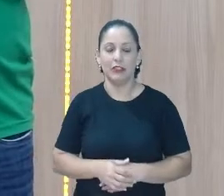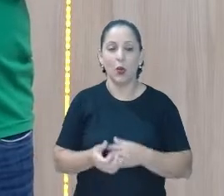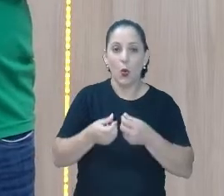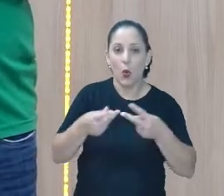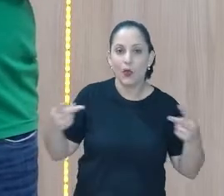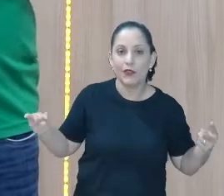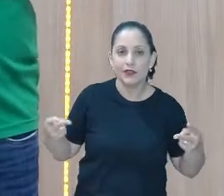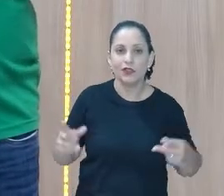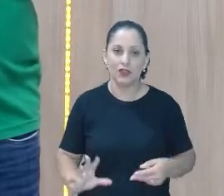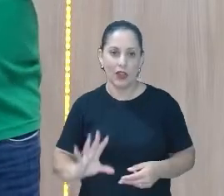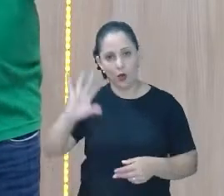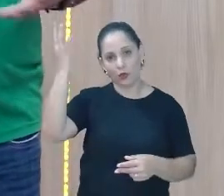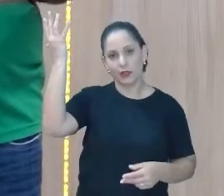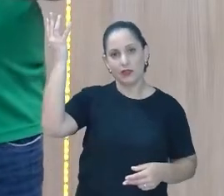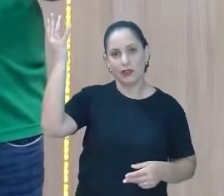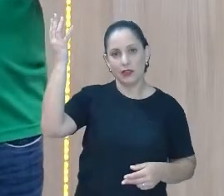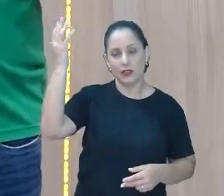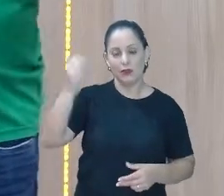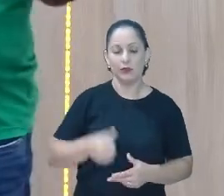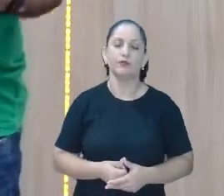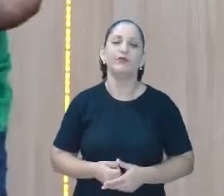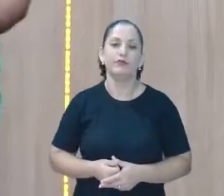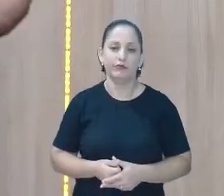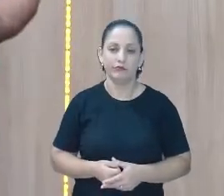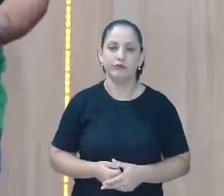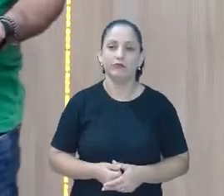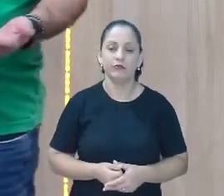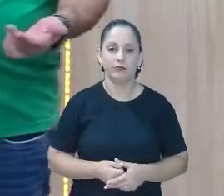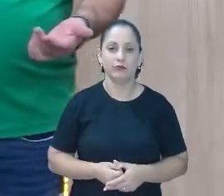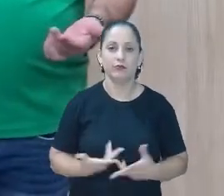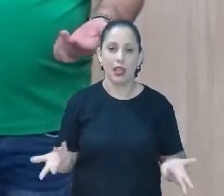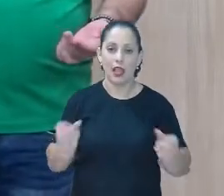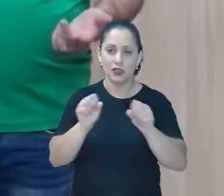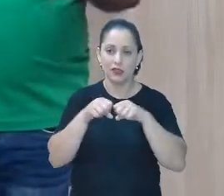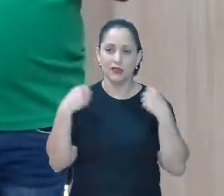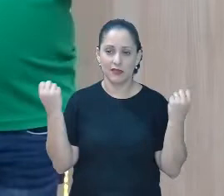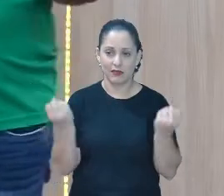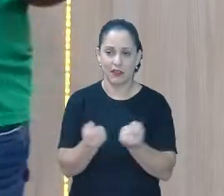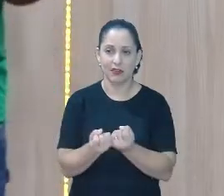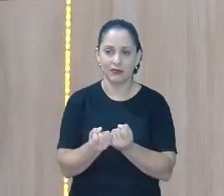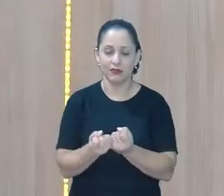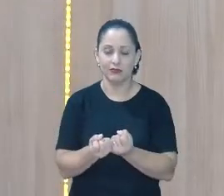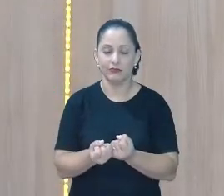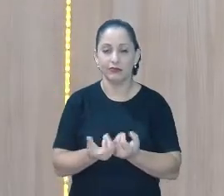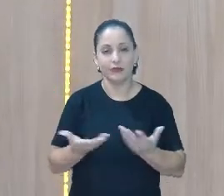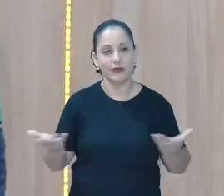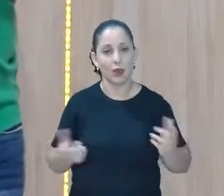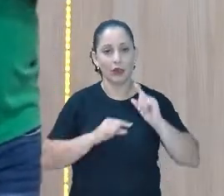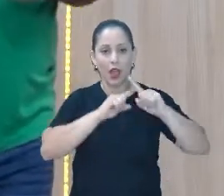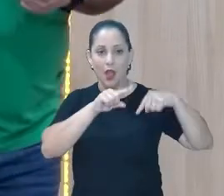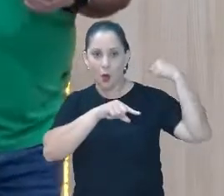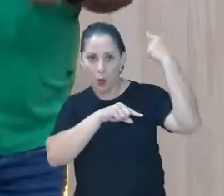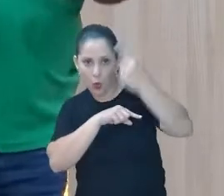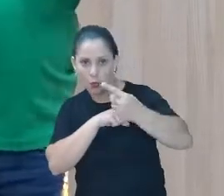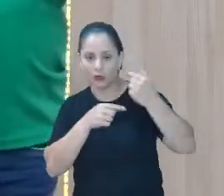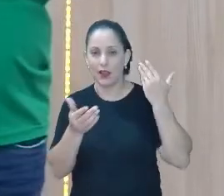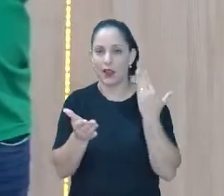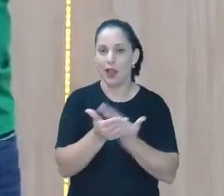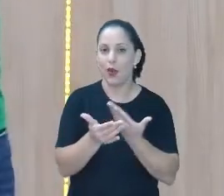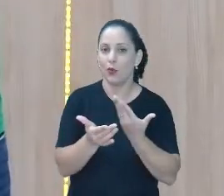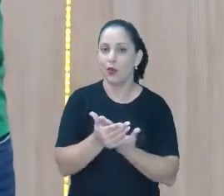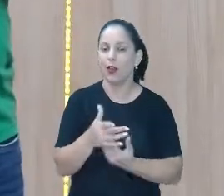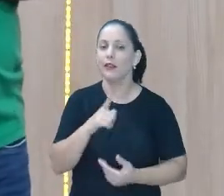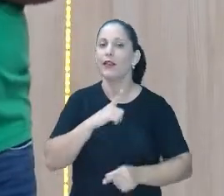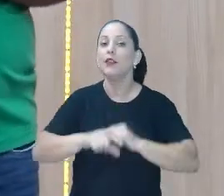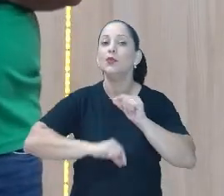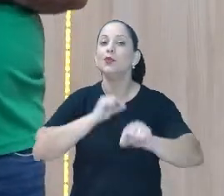foram assim muito nocivos, né, para a nossa sociedade. Então vejam, na próxima aula a gente